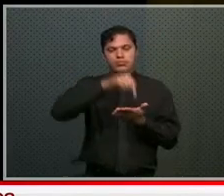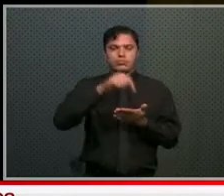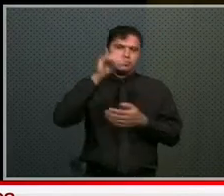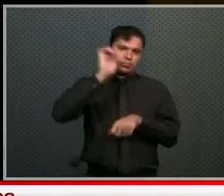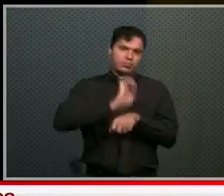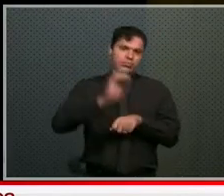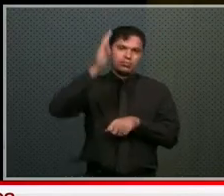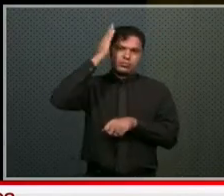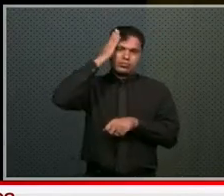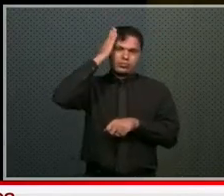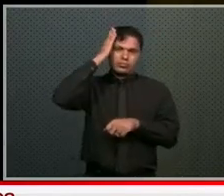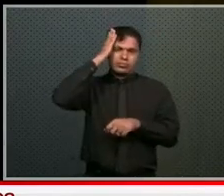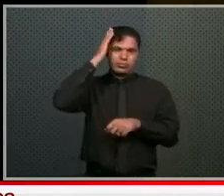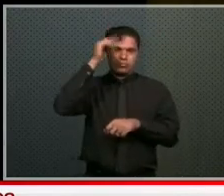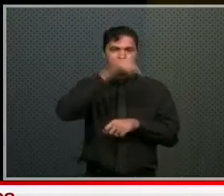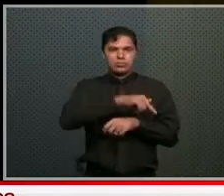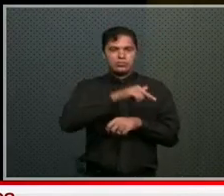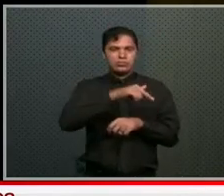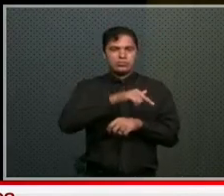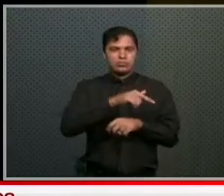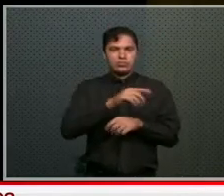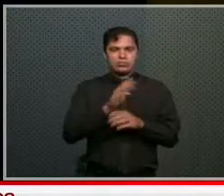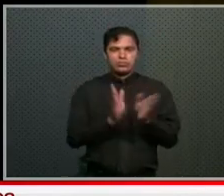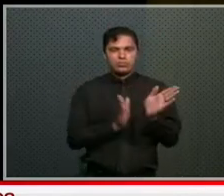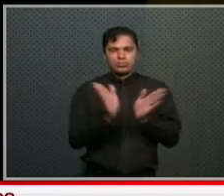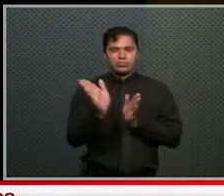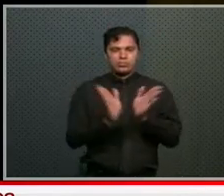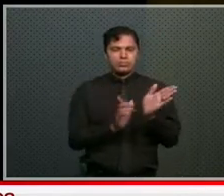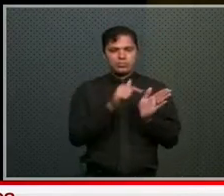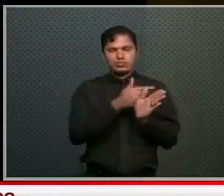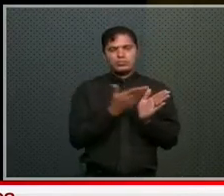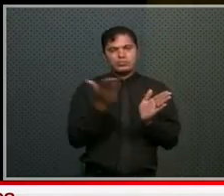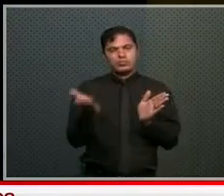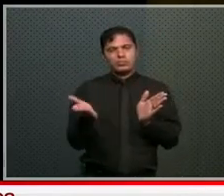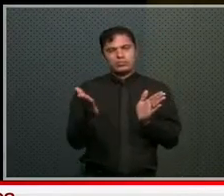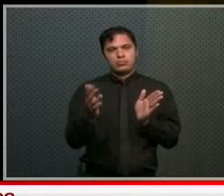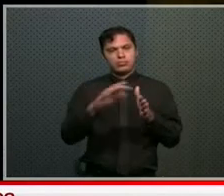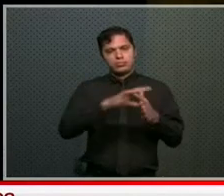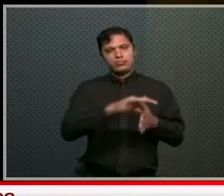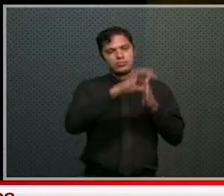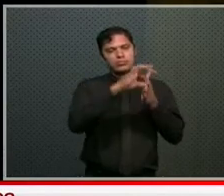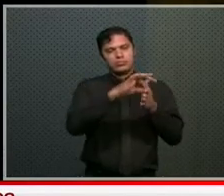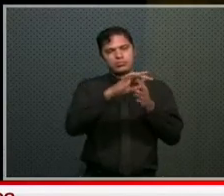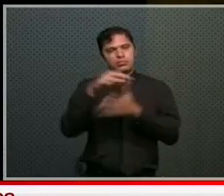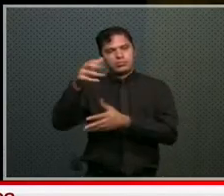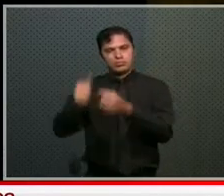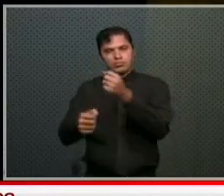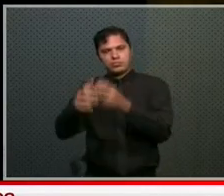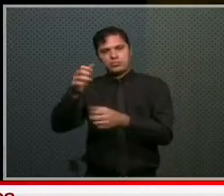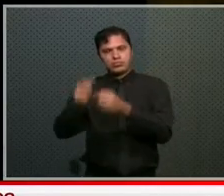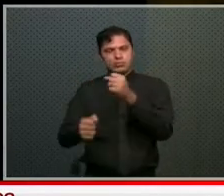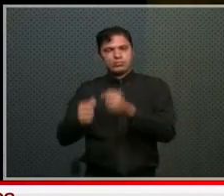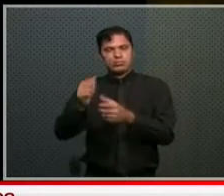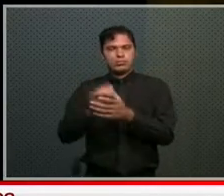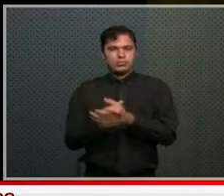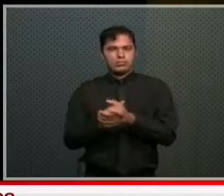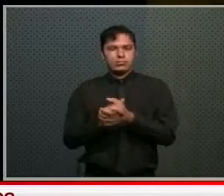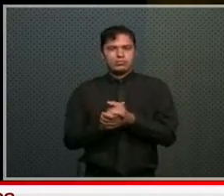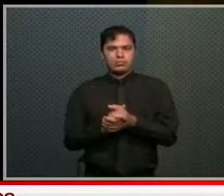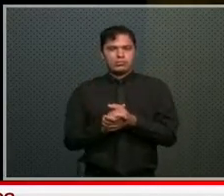como uma raça com dupla aptidão com desejo de ofertar carne e leite em para se